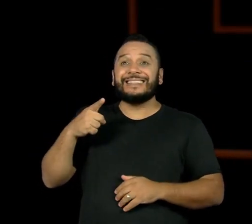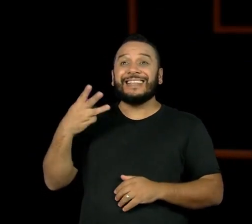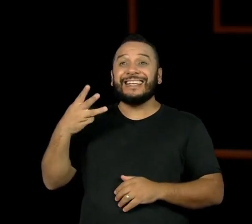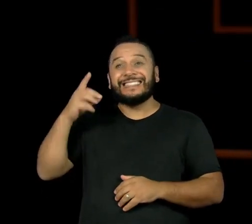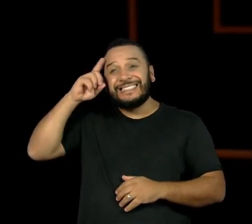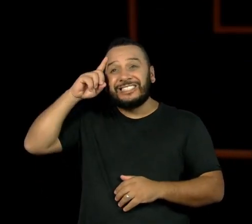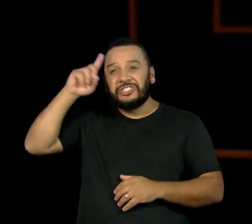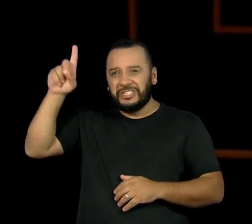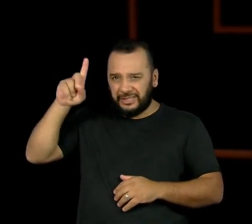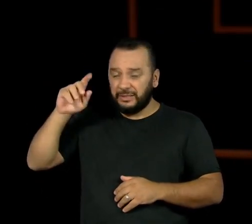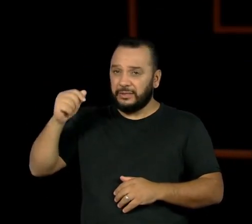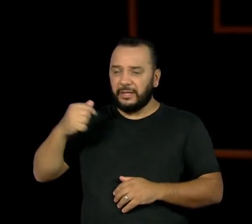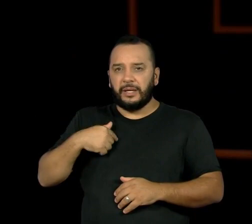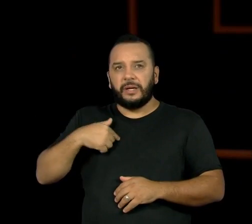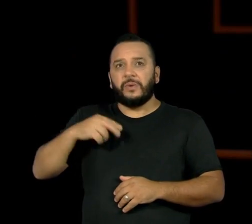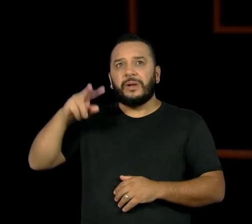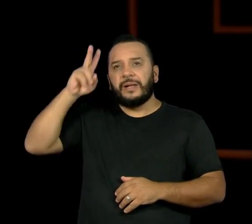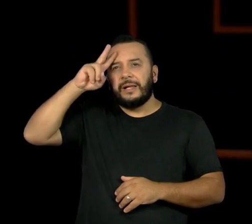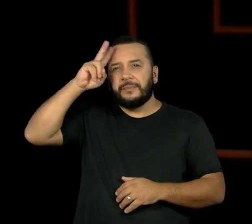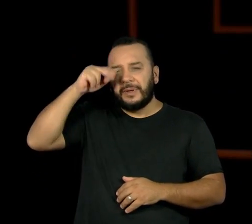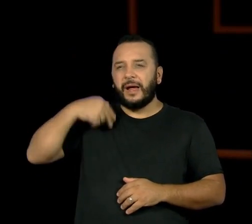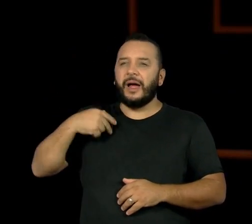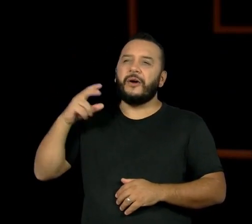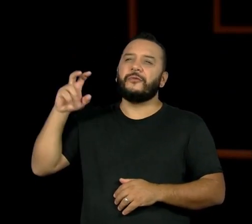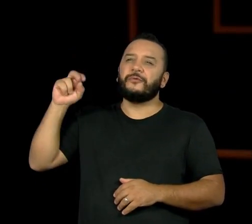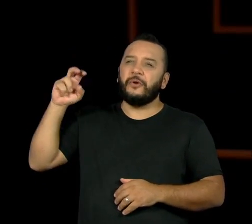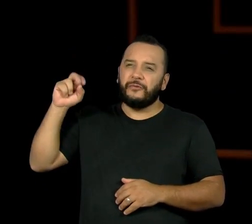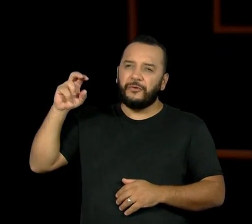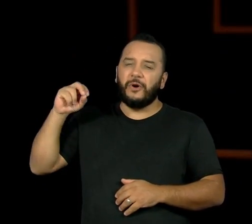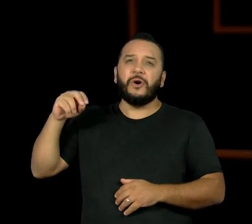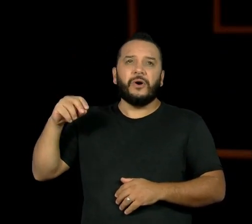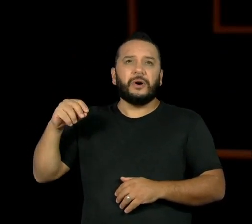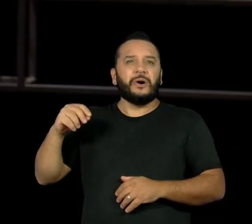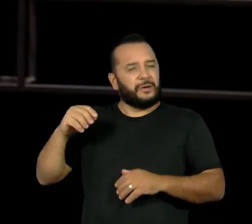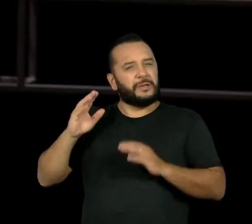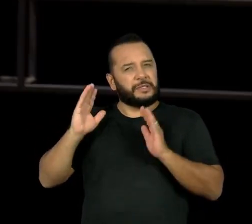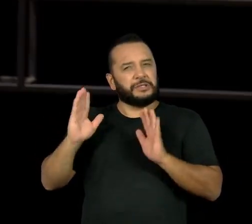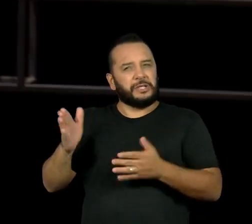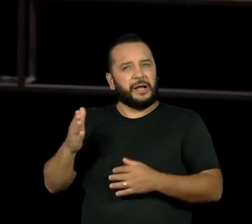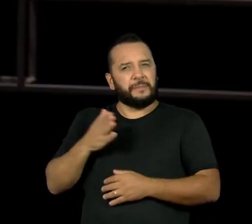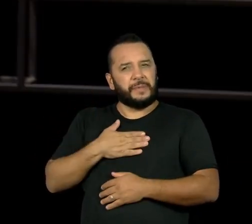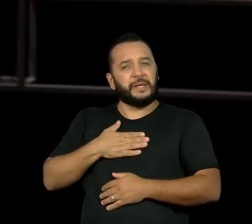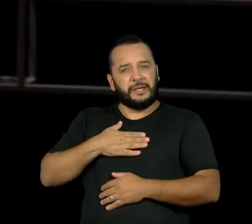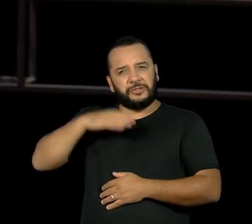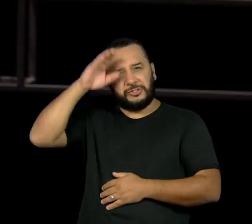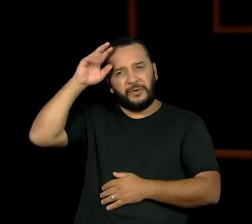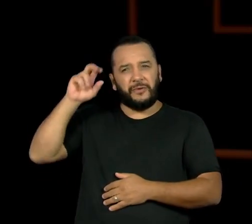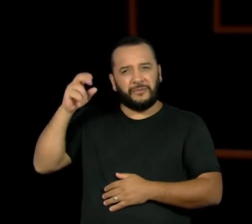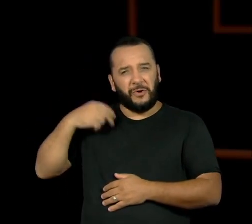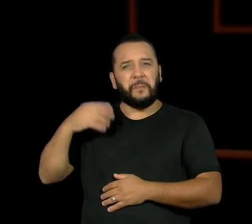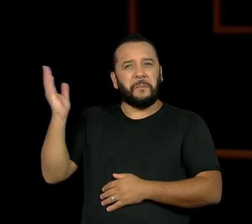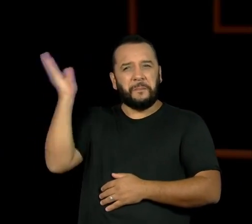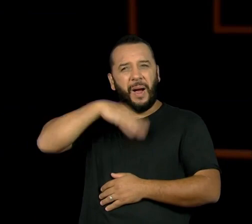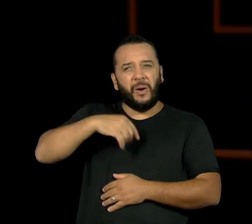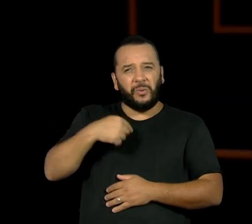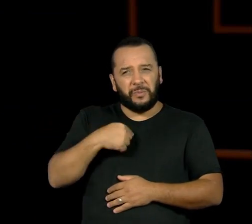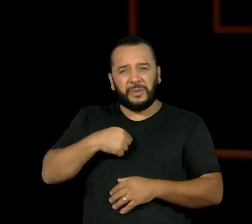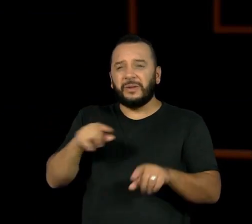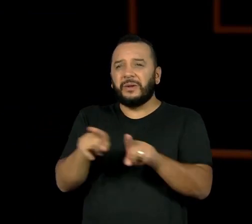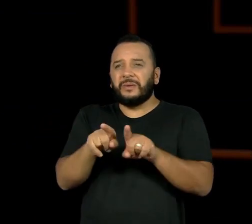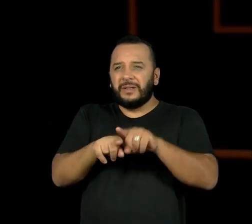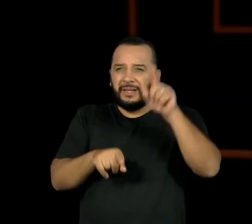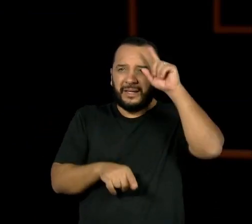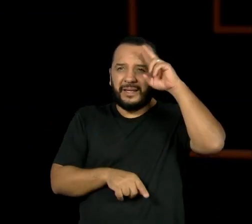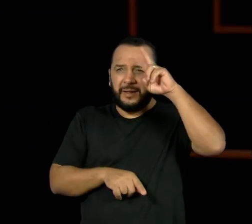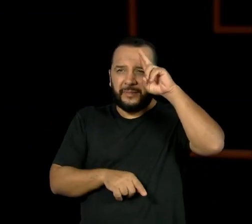percebi. Eu comecei a me lembrar da minha tia-avó, Niná, que tinha sido um terror durante um tempo para mim. Comecei a me lembrar de todos os meus problemas que eu tinha